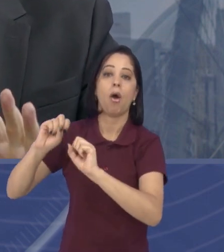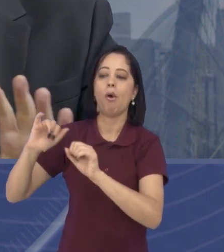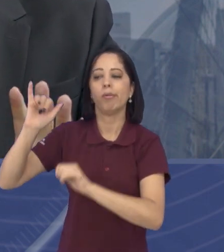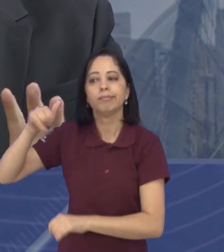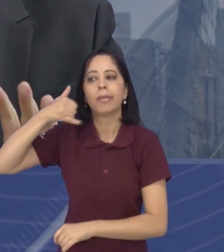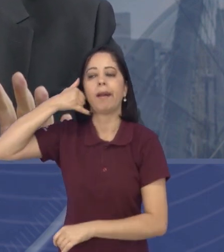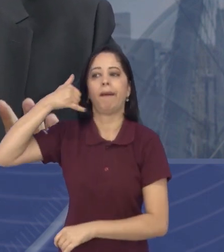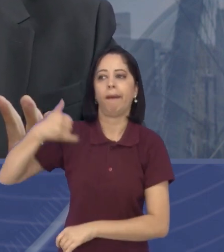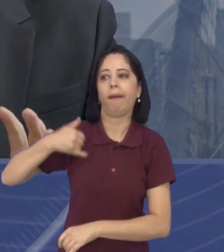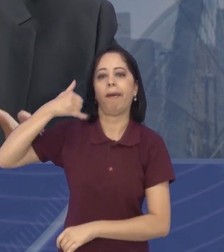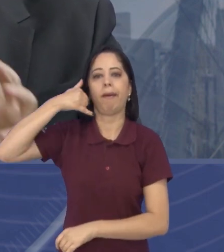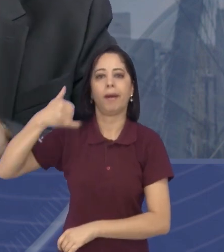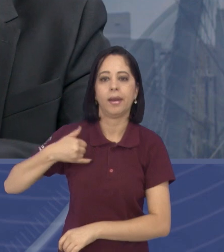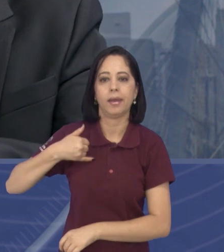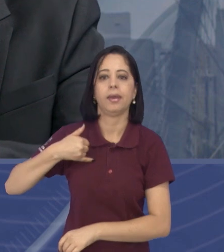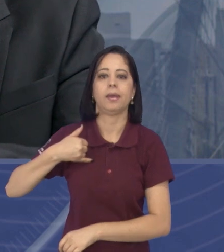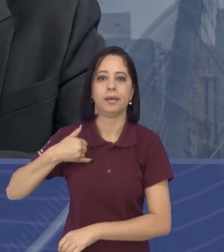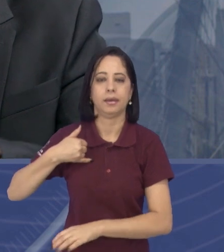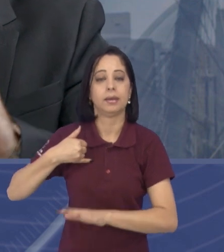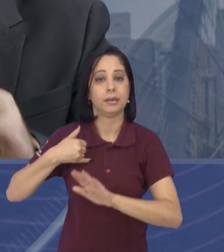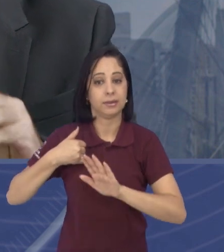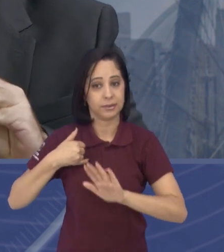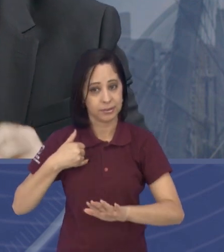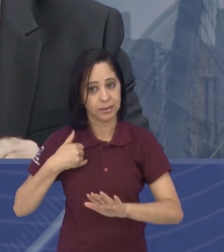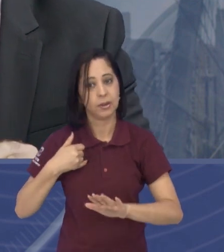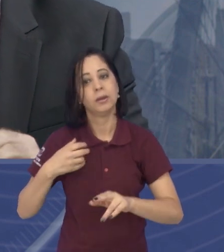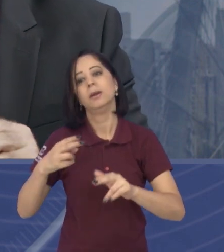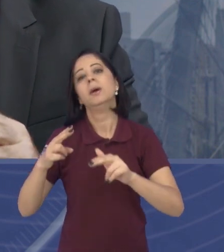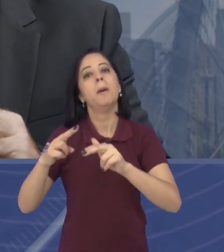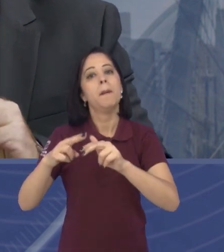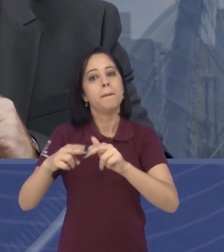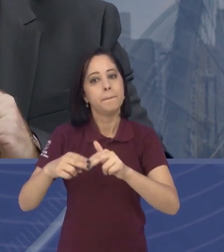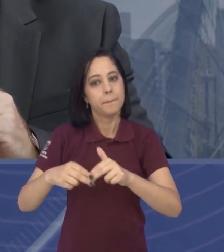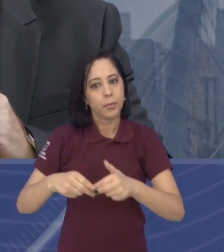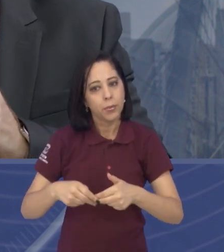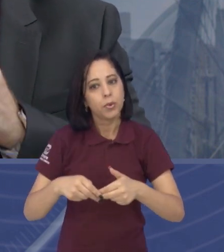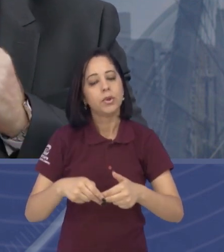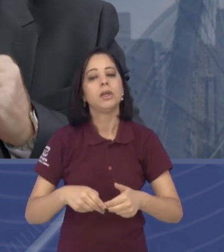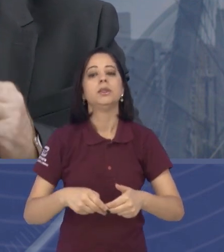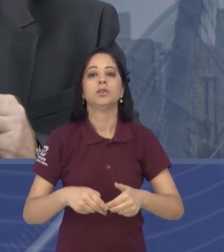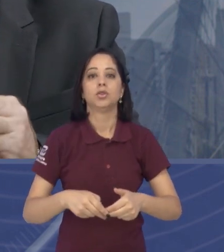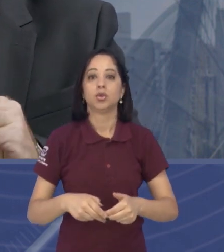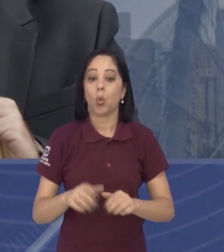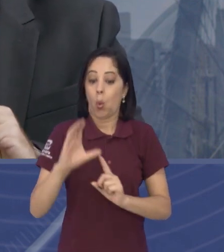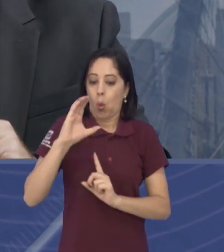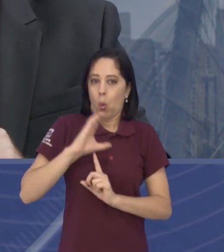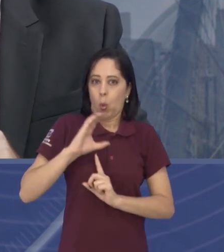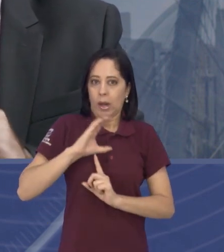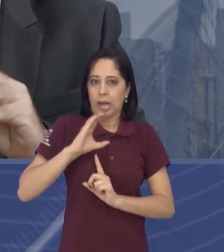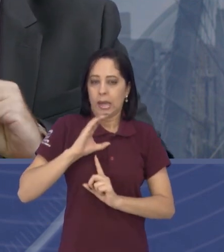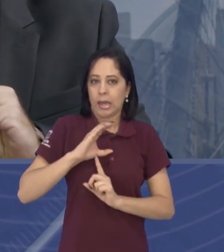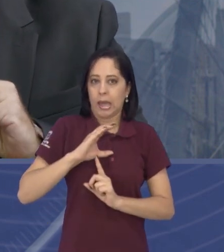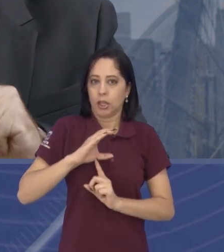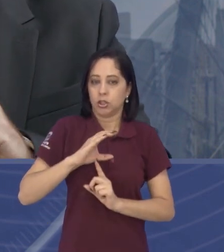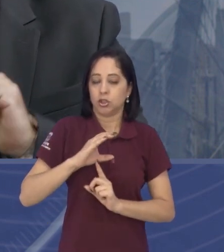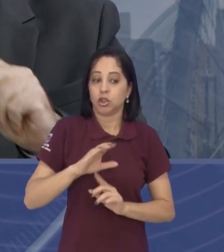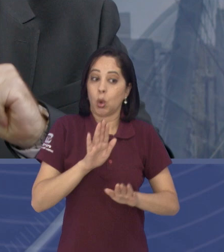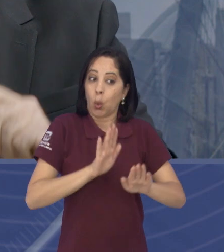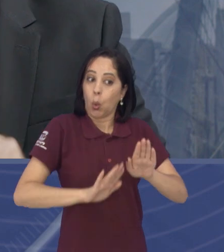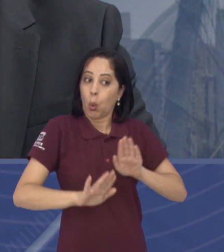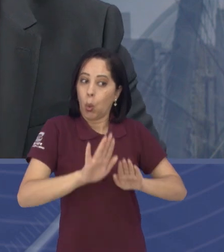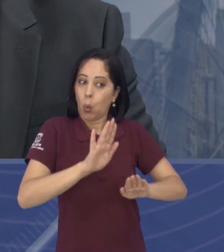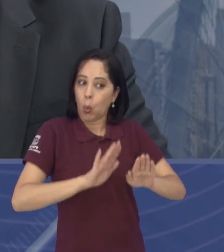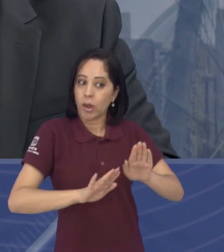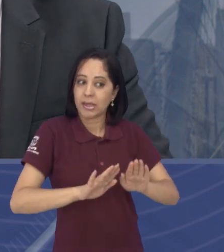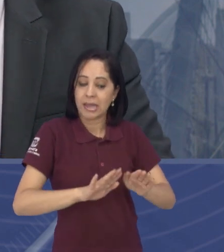Então, existe uma série de utilidades para os dados da pessoa e ela tem que ter muito cuidado com o que ela digita, com o que